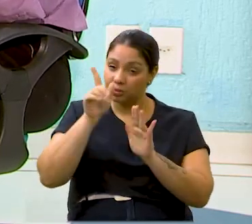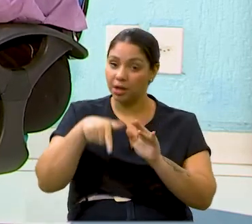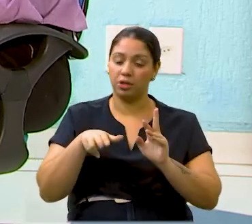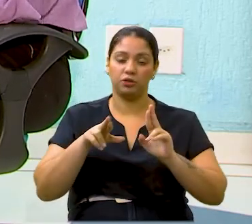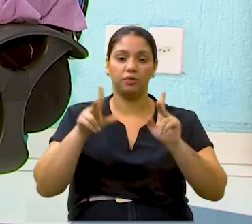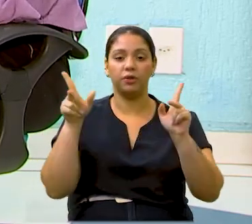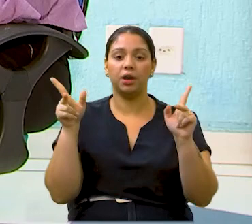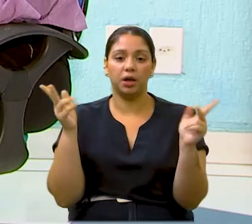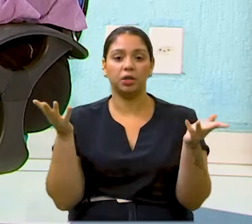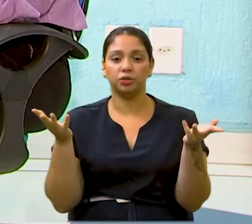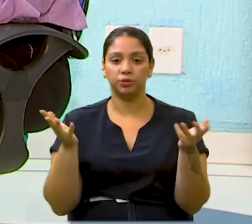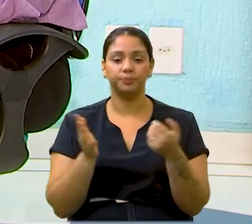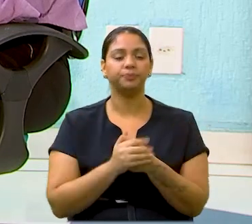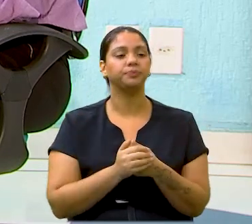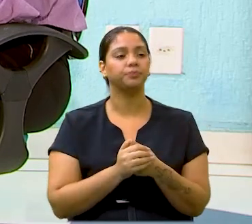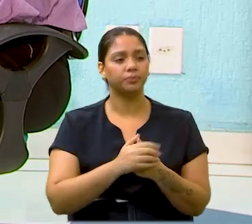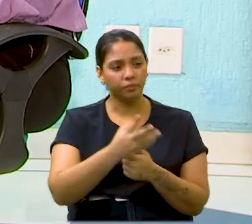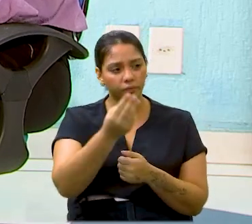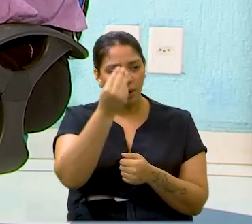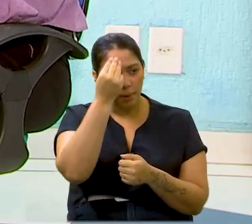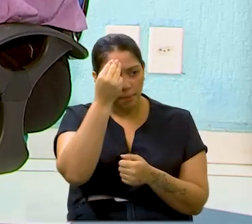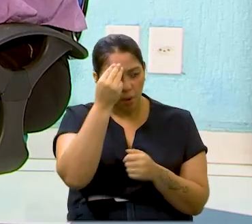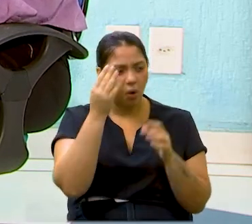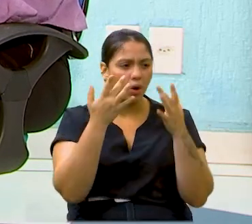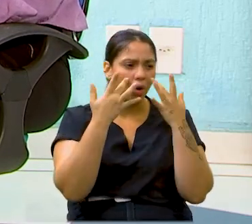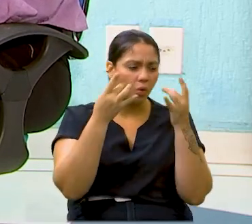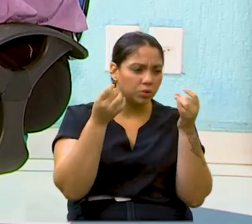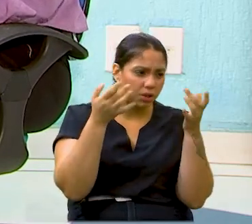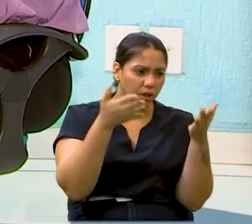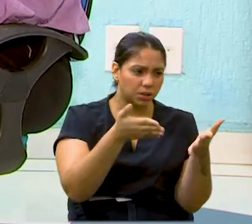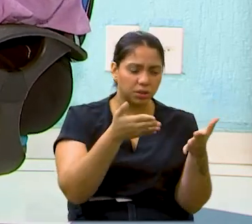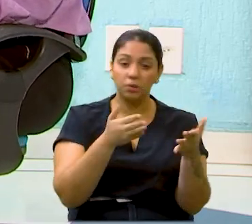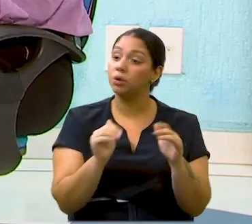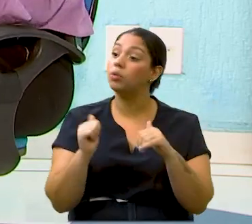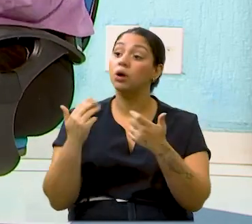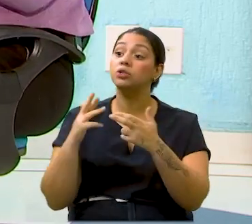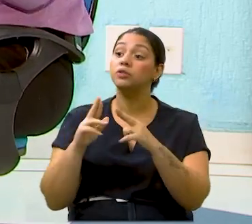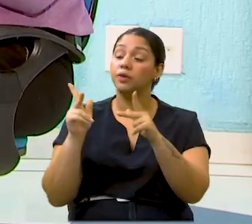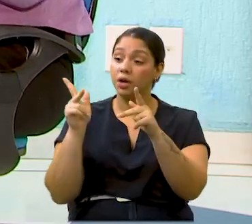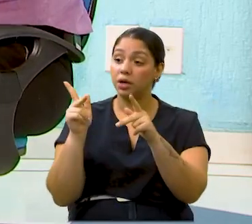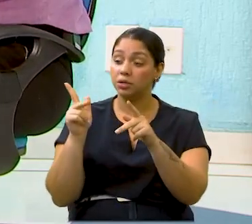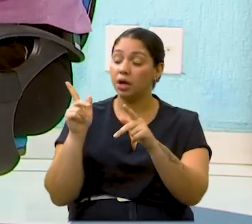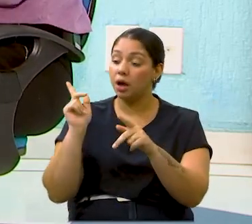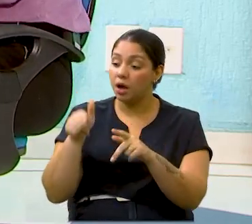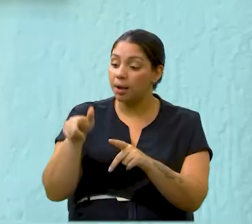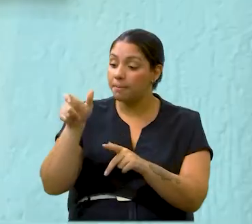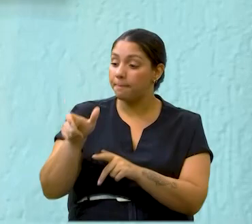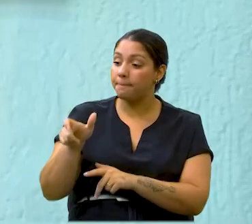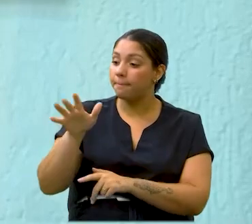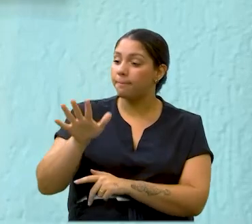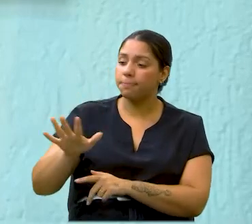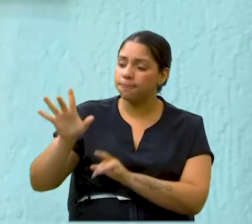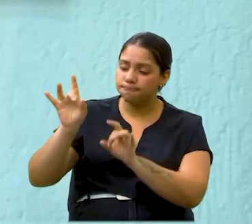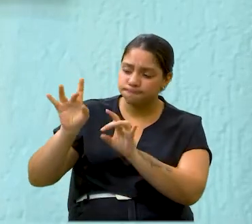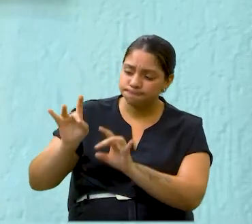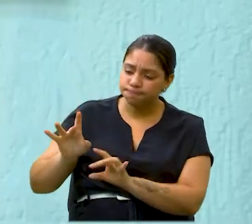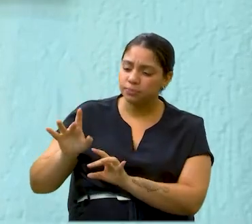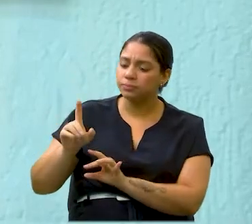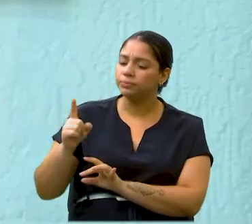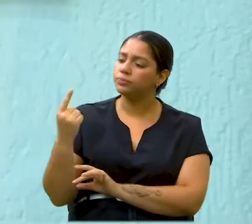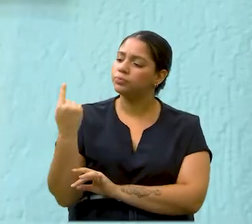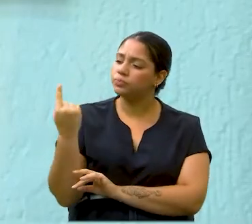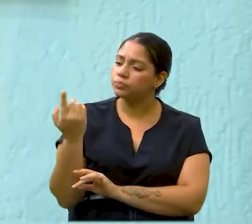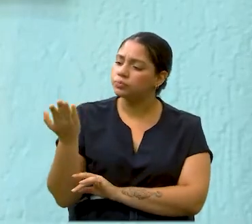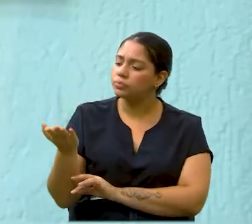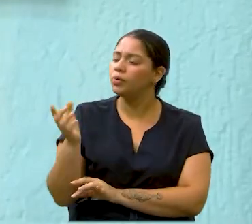diferente. Trabalho seria... memória, concentração. Sim. Qual seria essa diferença? Olhar a individualidade do aluno. O